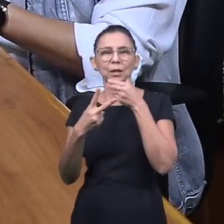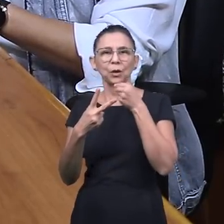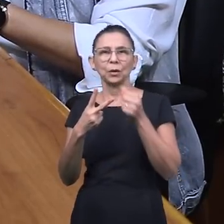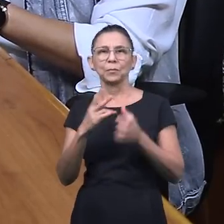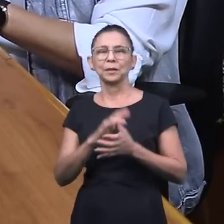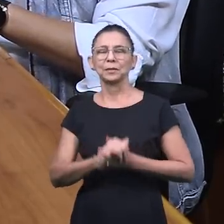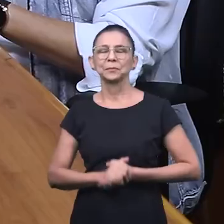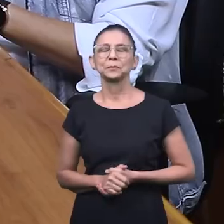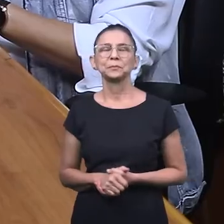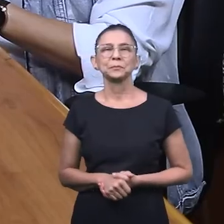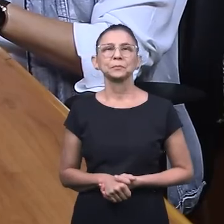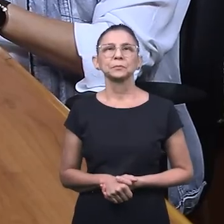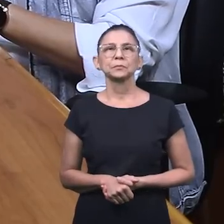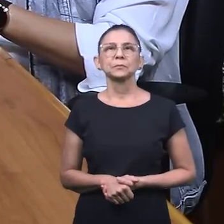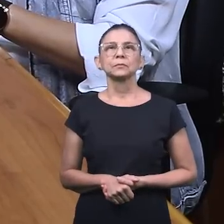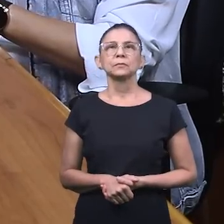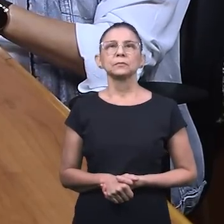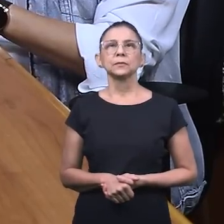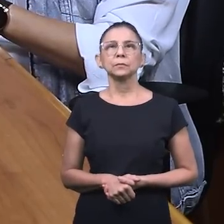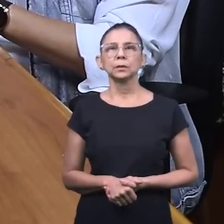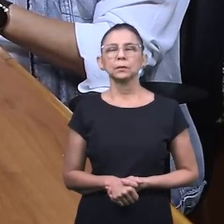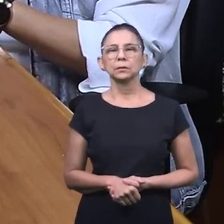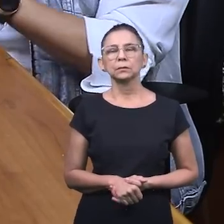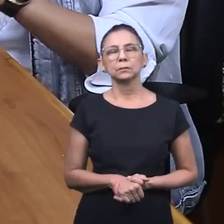Kessia e Israel. Kessia e Israel.